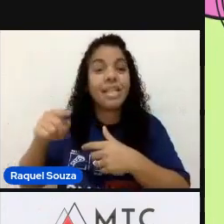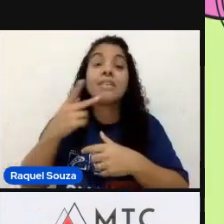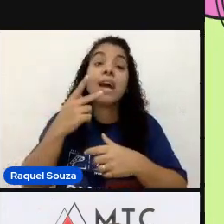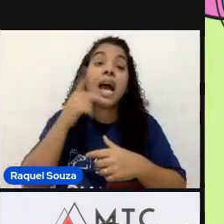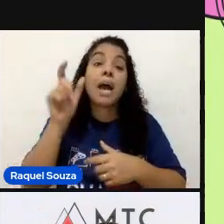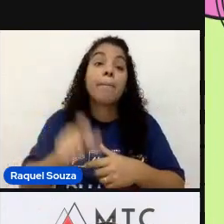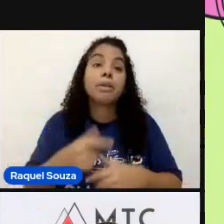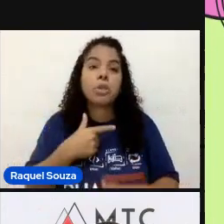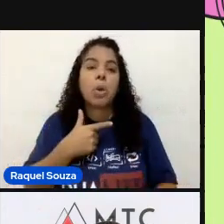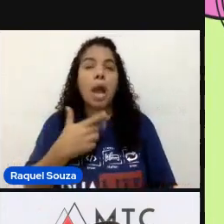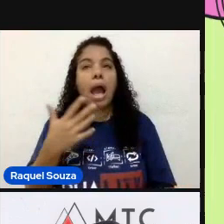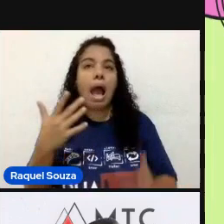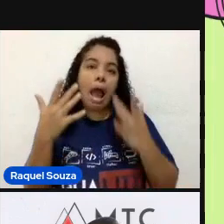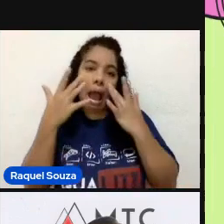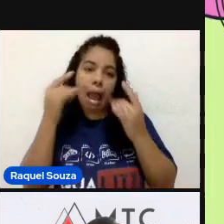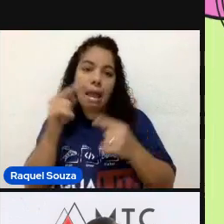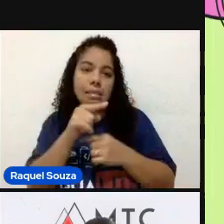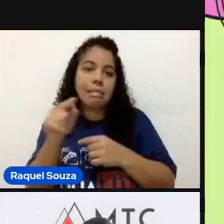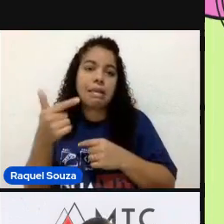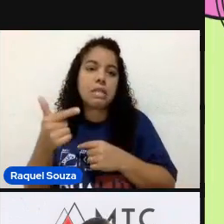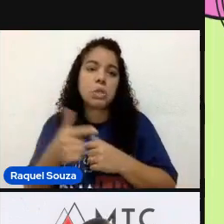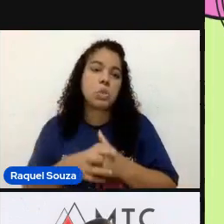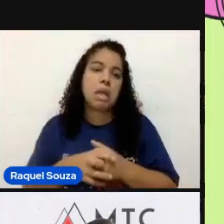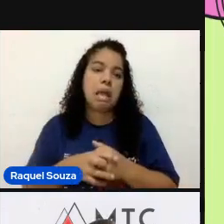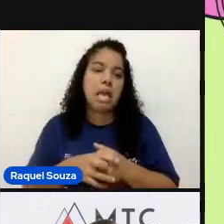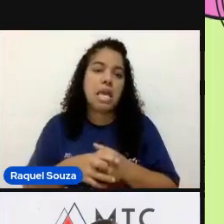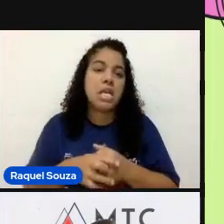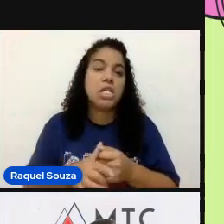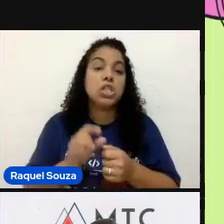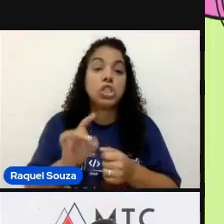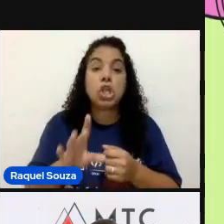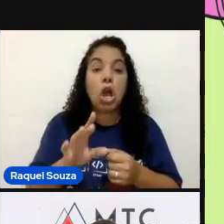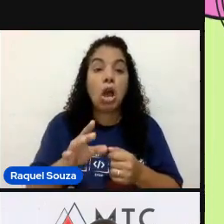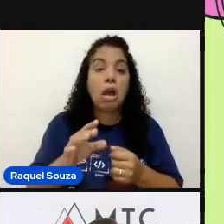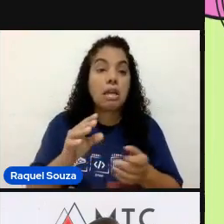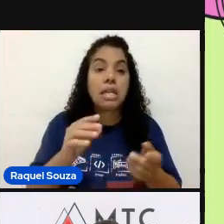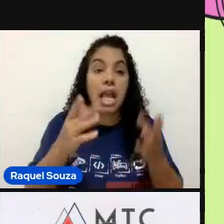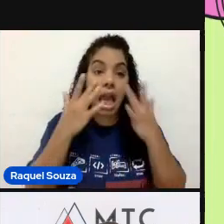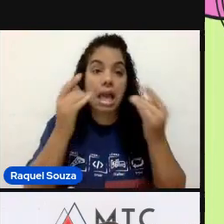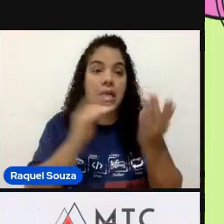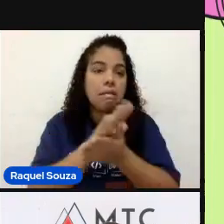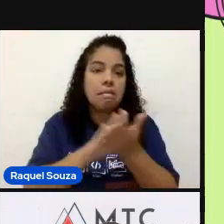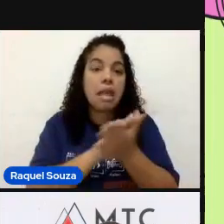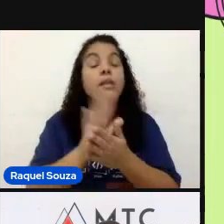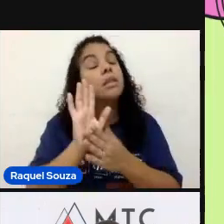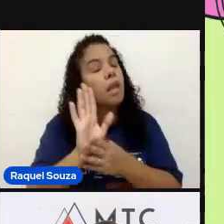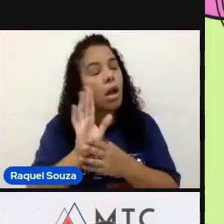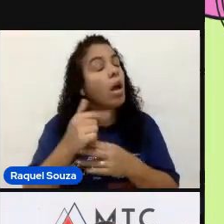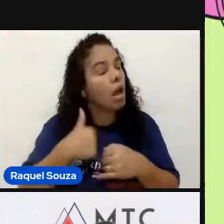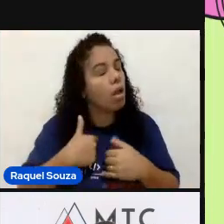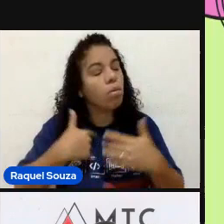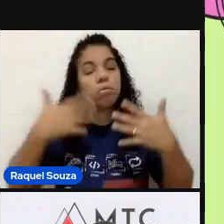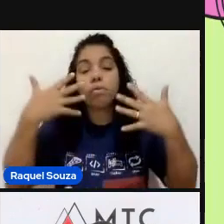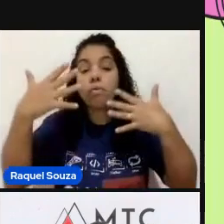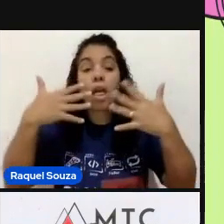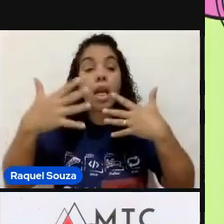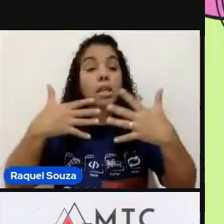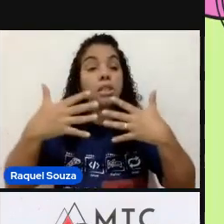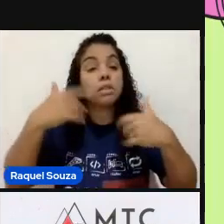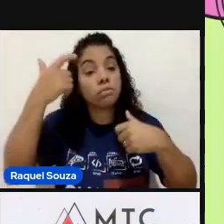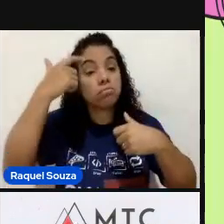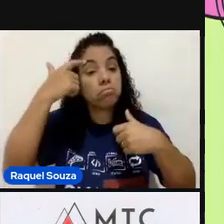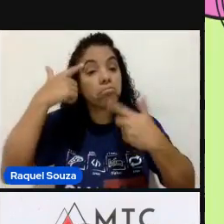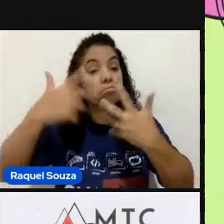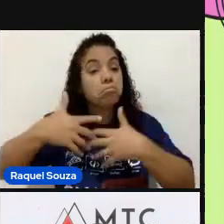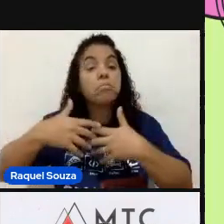pessoa não tem aquela atenção. Ah, eu não só tenho falta de atenção. Não, eu sou flexível também com o meu pensamento. Eu acho que